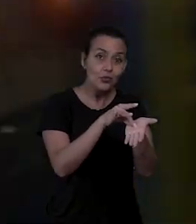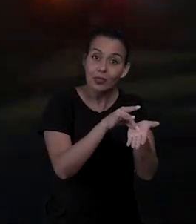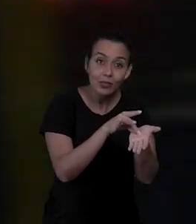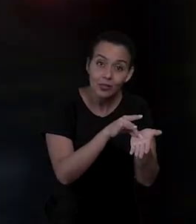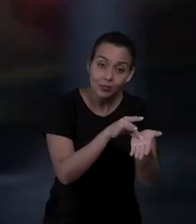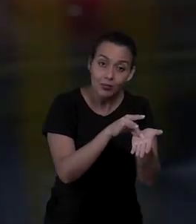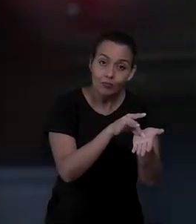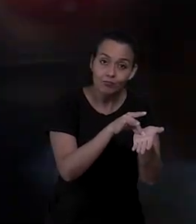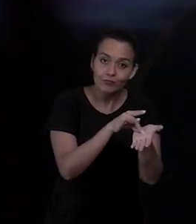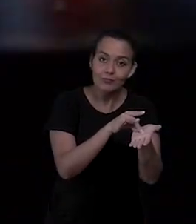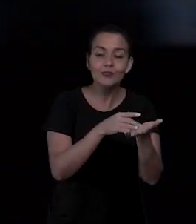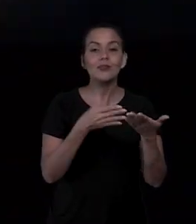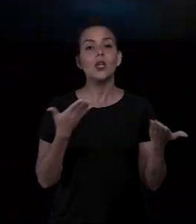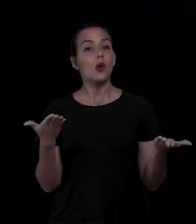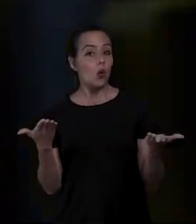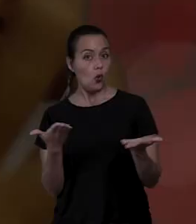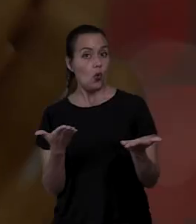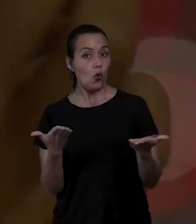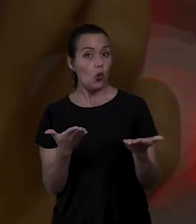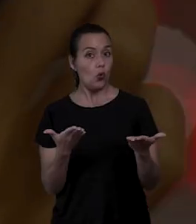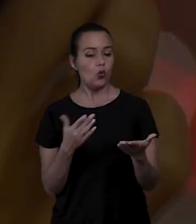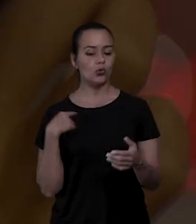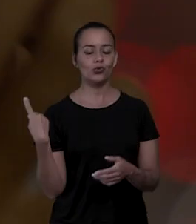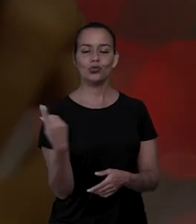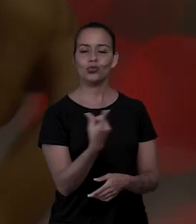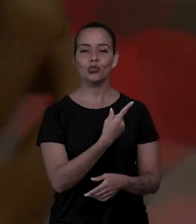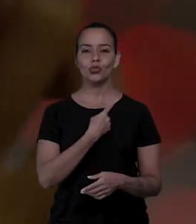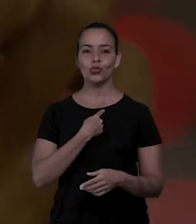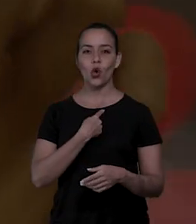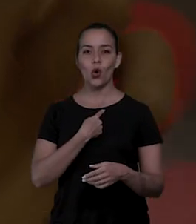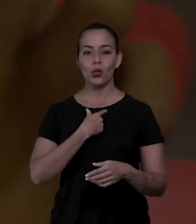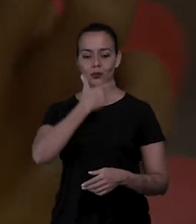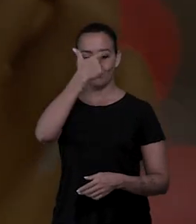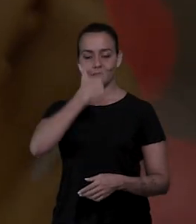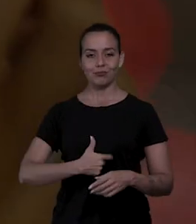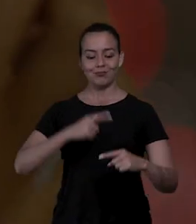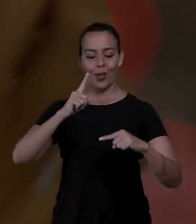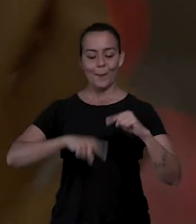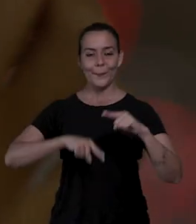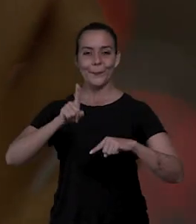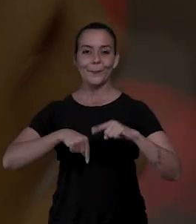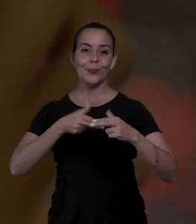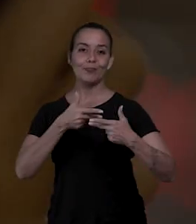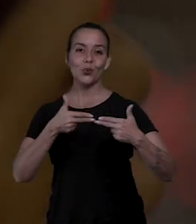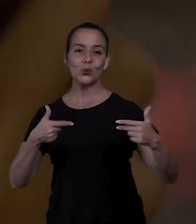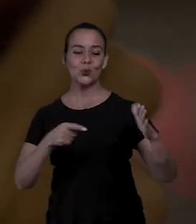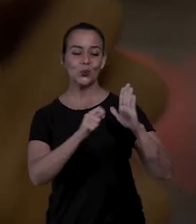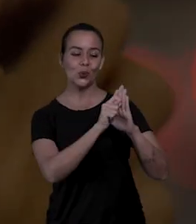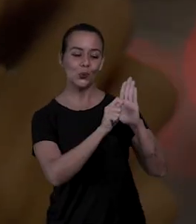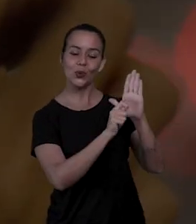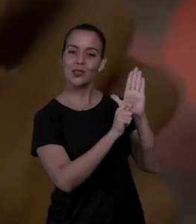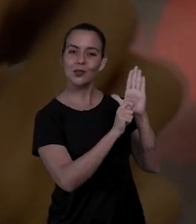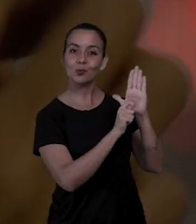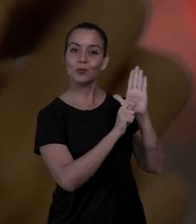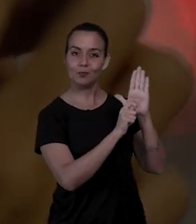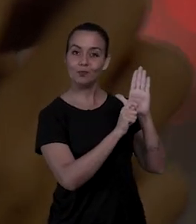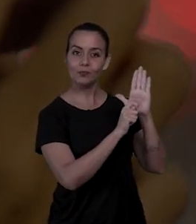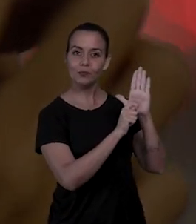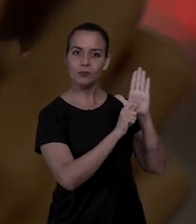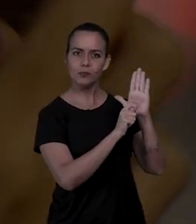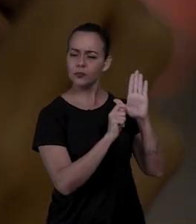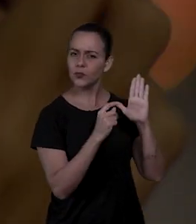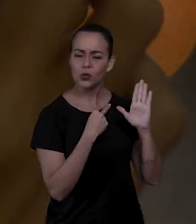epistemicídio. Esse conhecimento que vocês produzem não vale nada, não é conhecimento. Detalhe do celular nas mãos da jovem. Hoje, nós